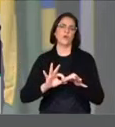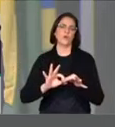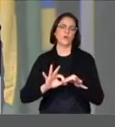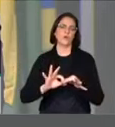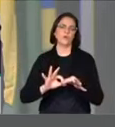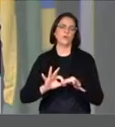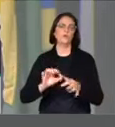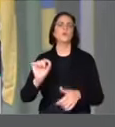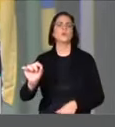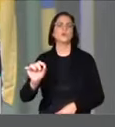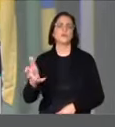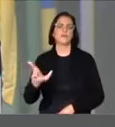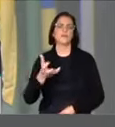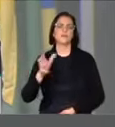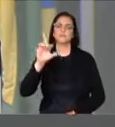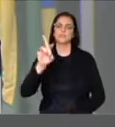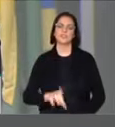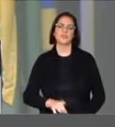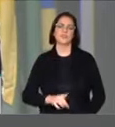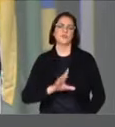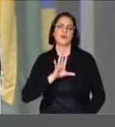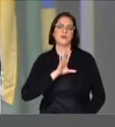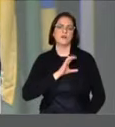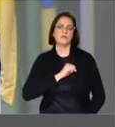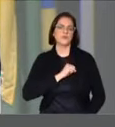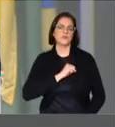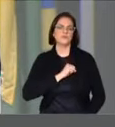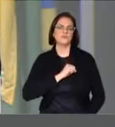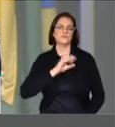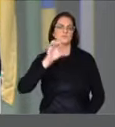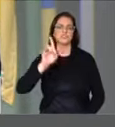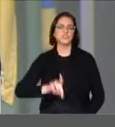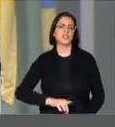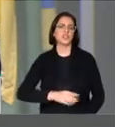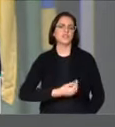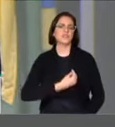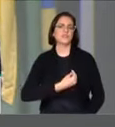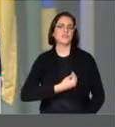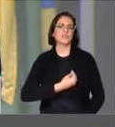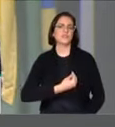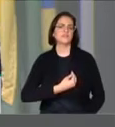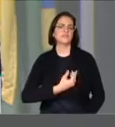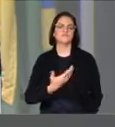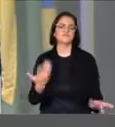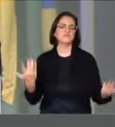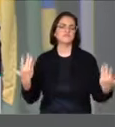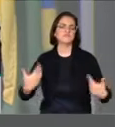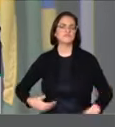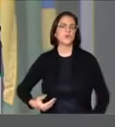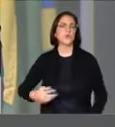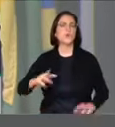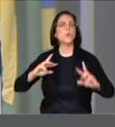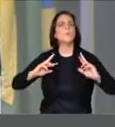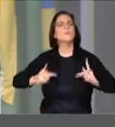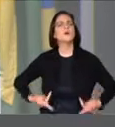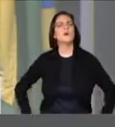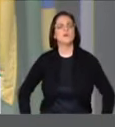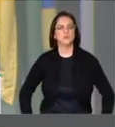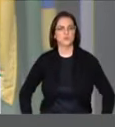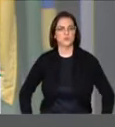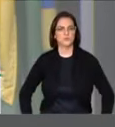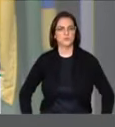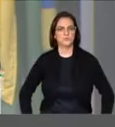amar, do direito de viver na sua plenitude, como seres humanos que somos dentro